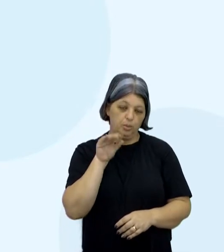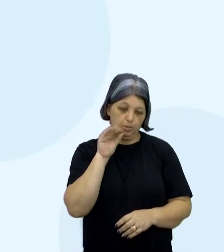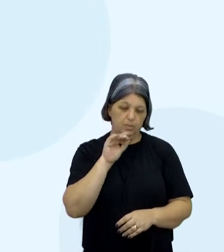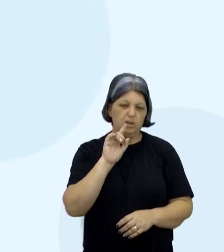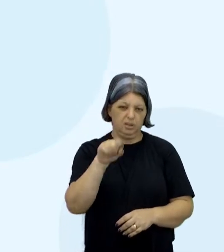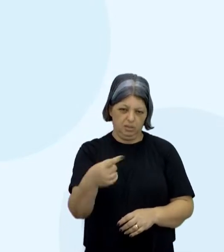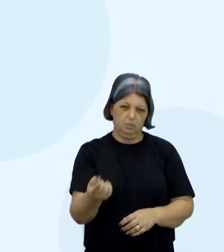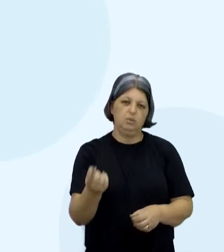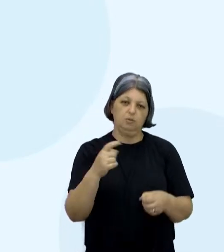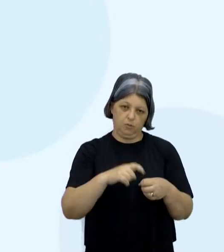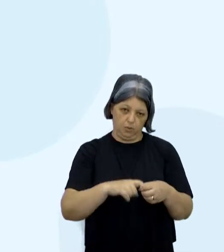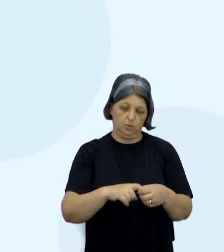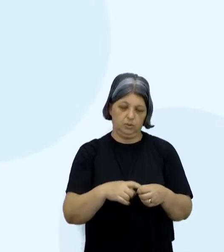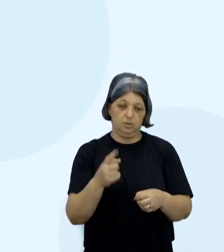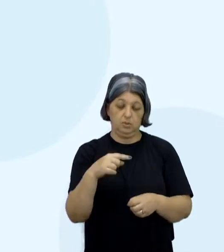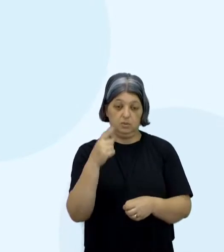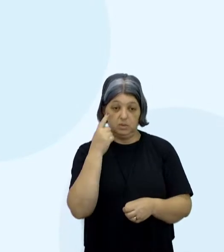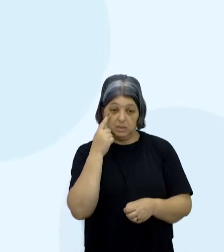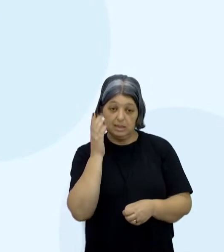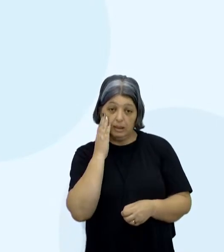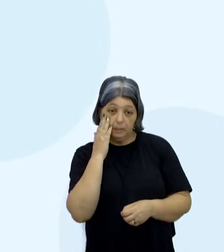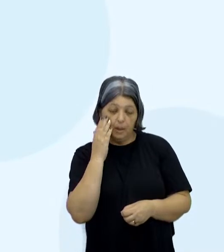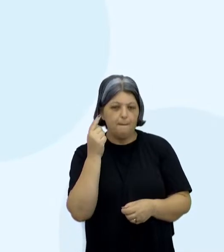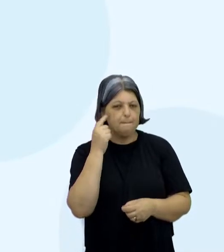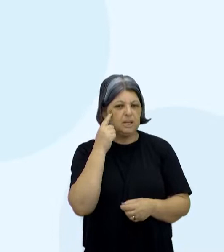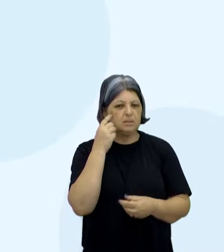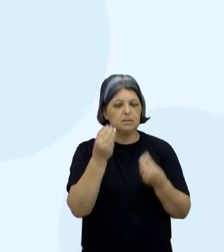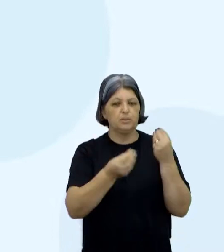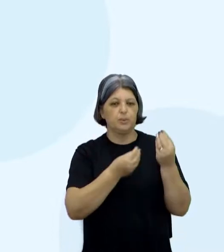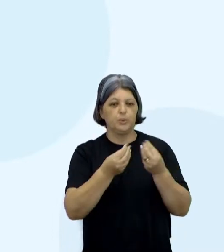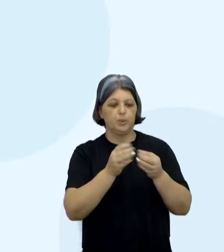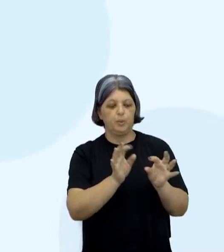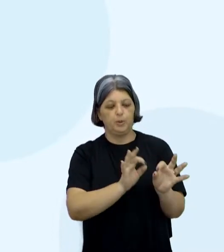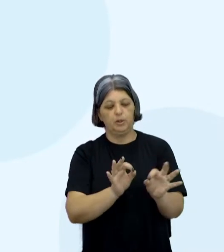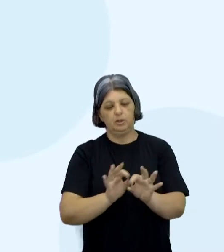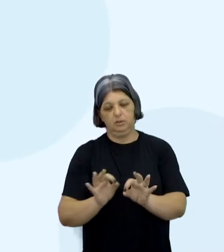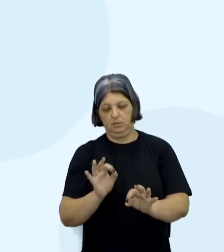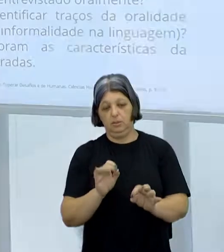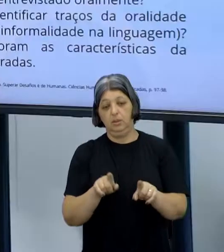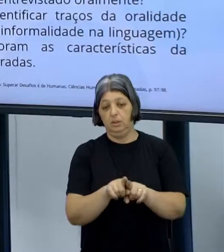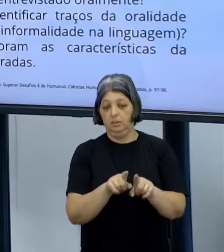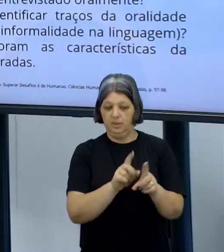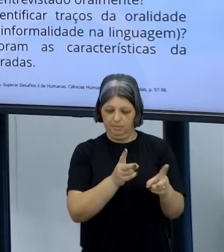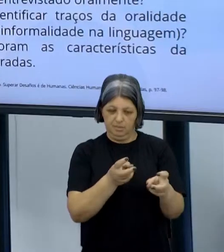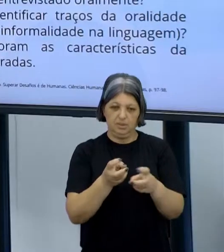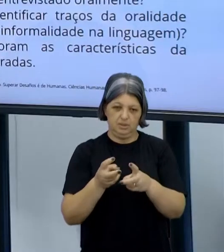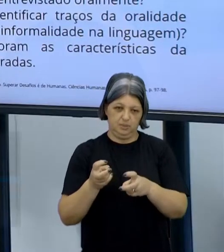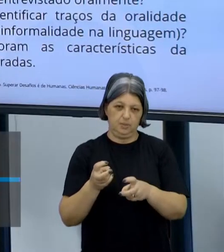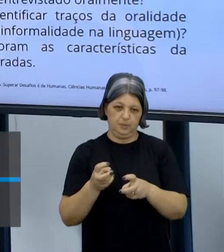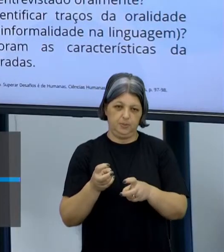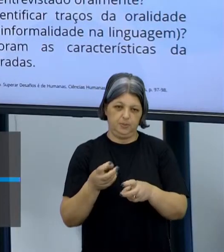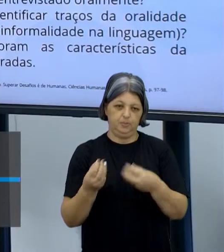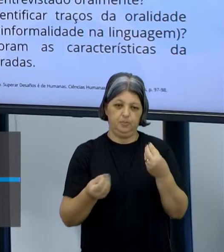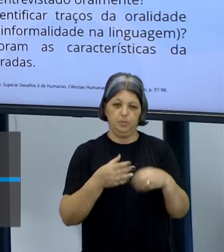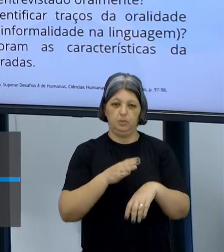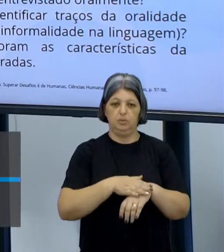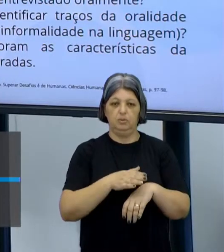aí com vocês, tá bom? É só para vocês irem já pensando aí e observando como farão